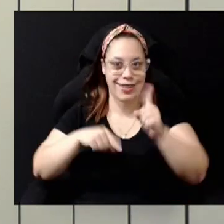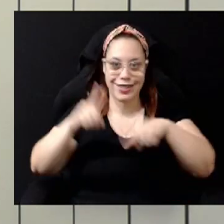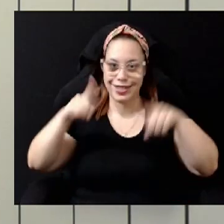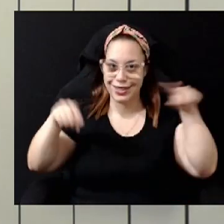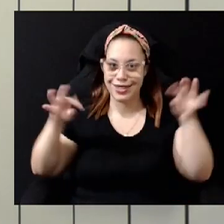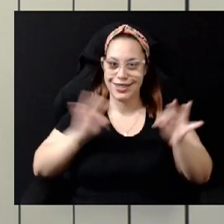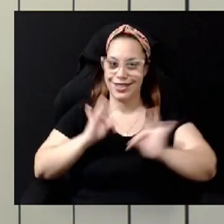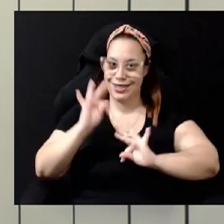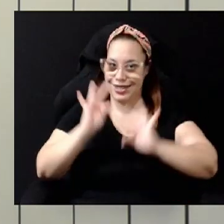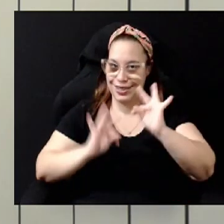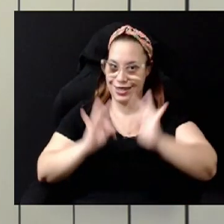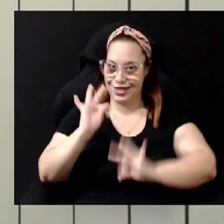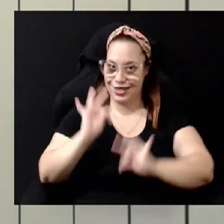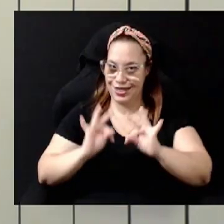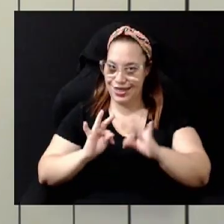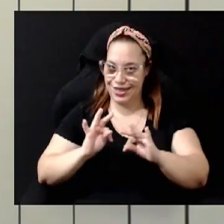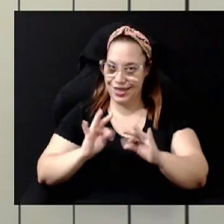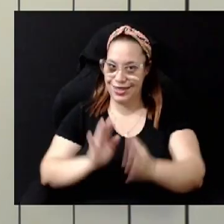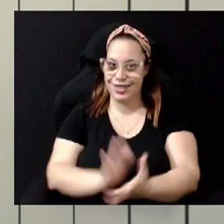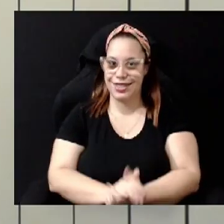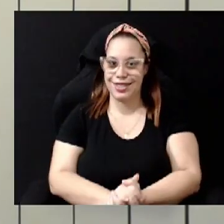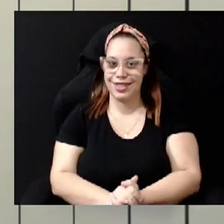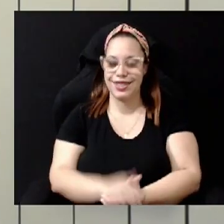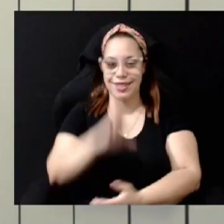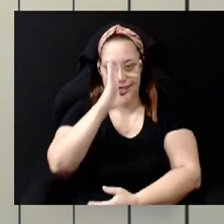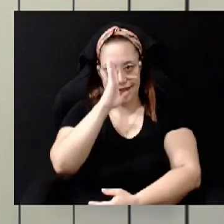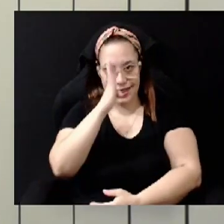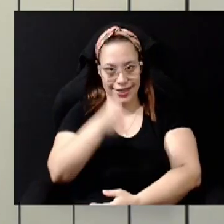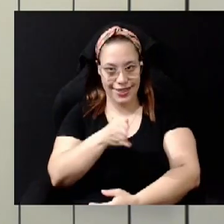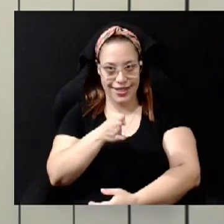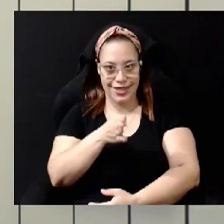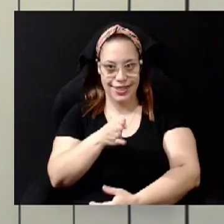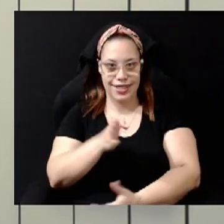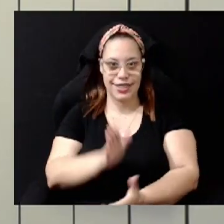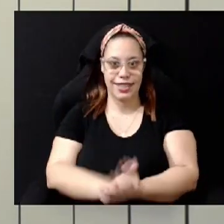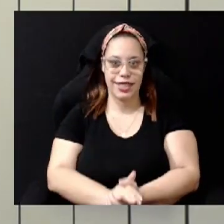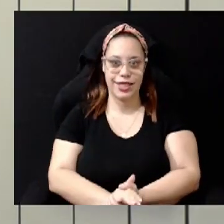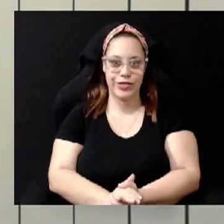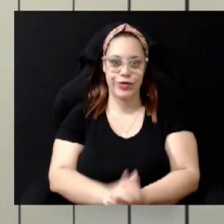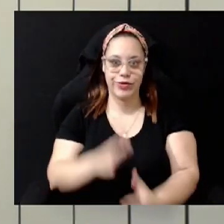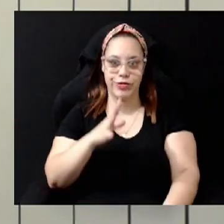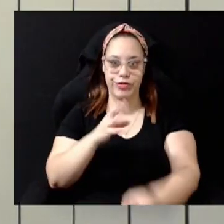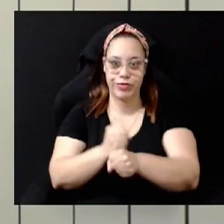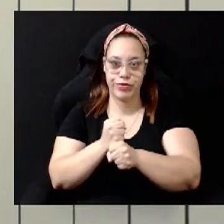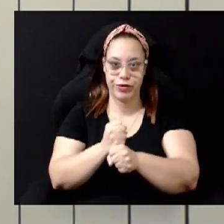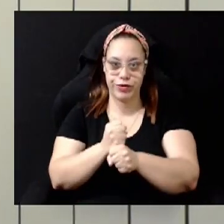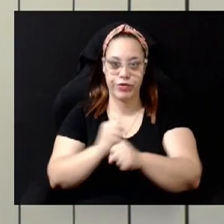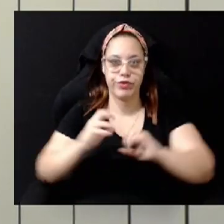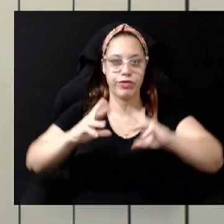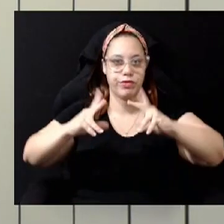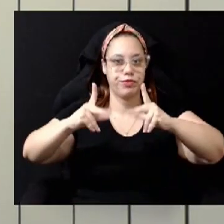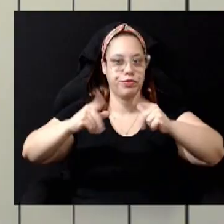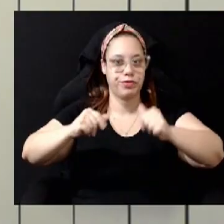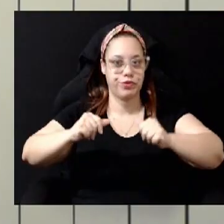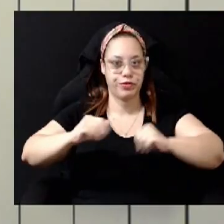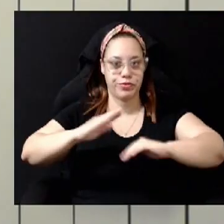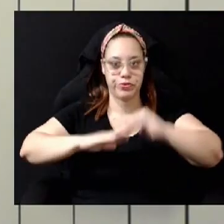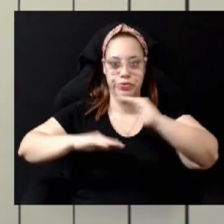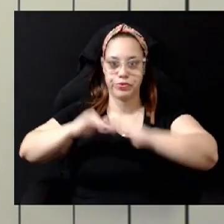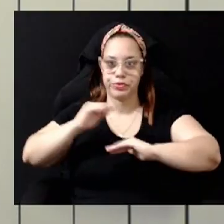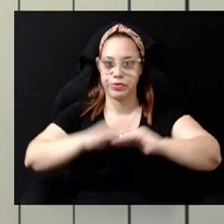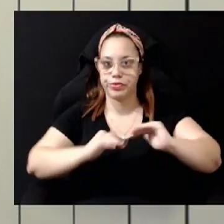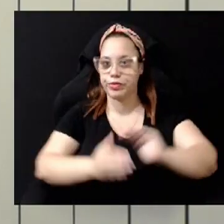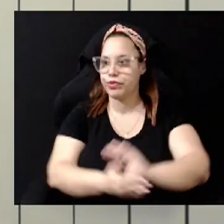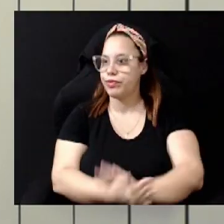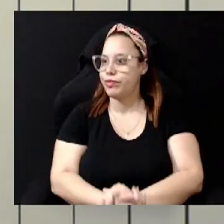nas produções e, principalmente, conseguia agregar pessoas em torno dos processos produtivos.